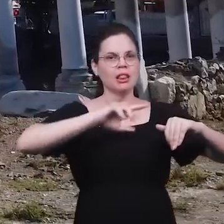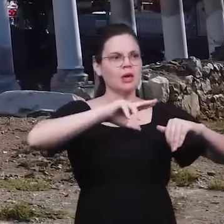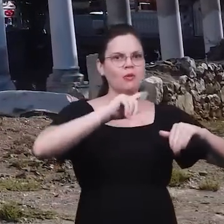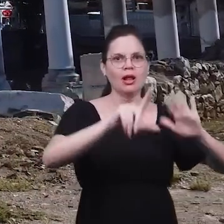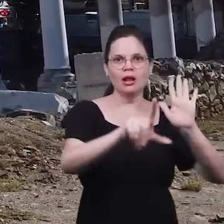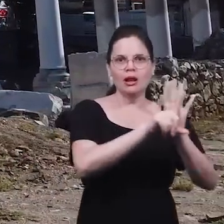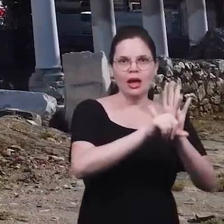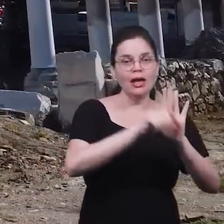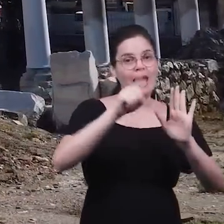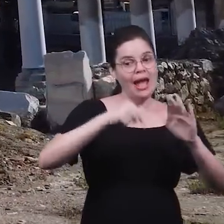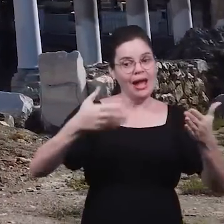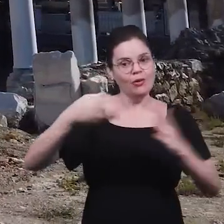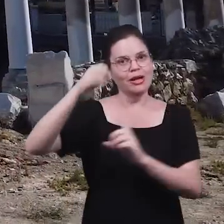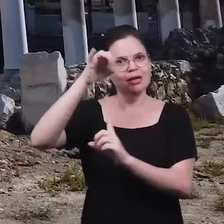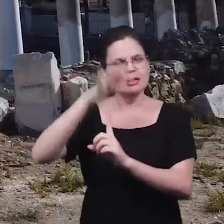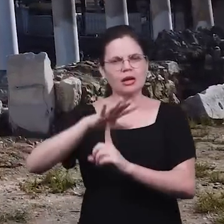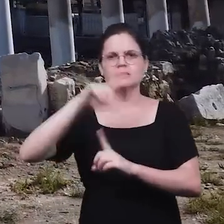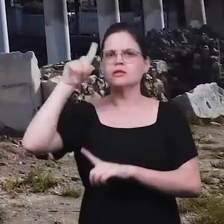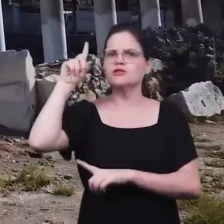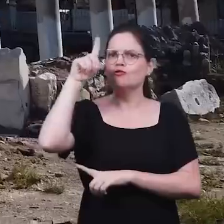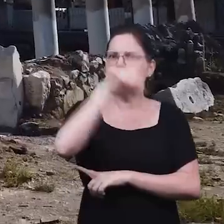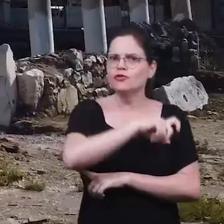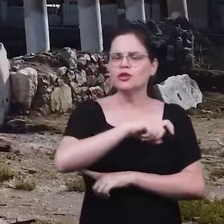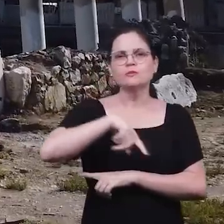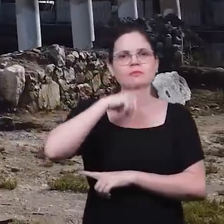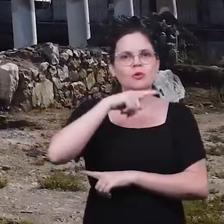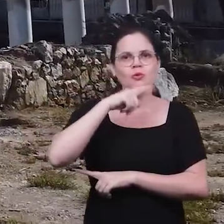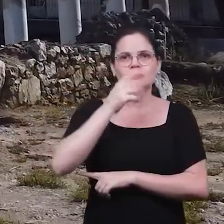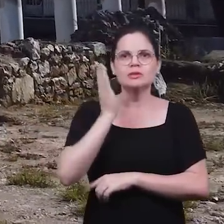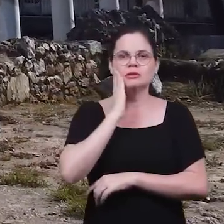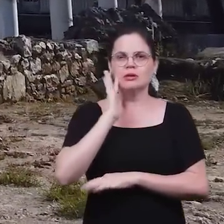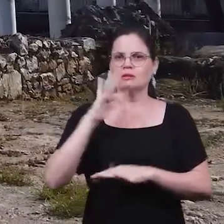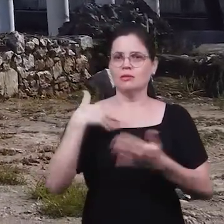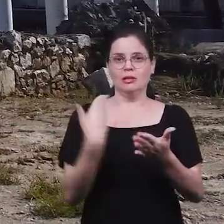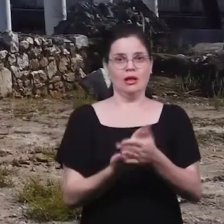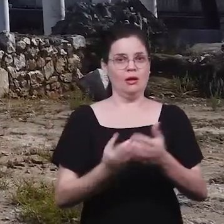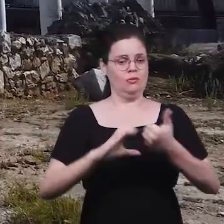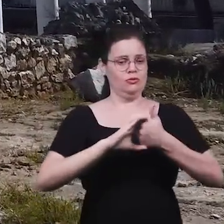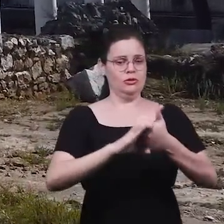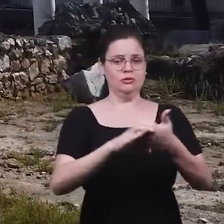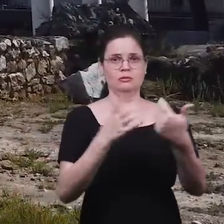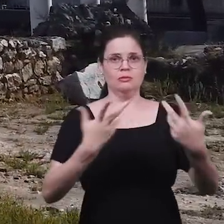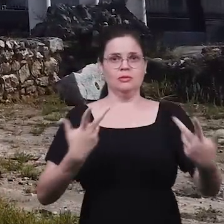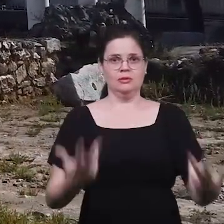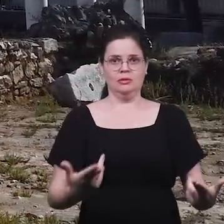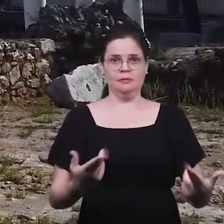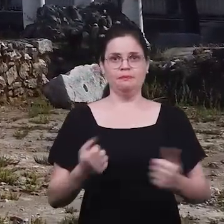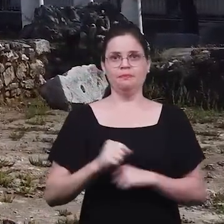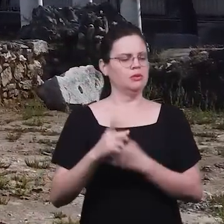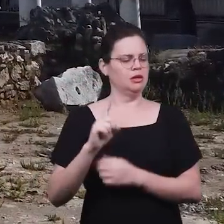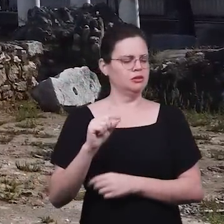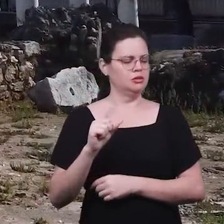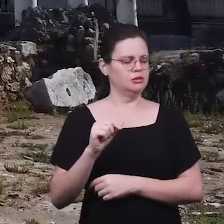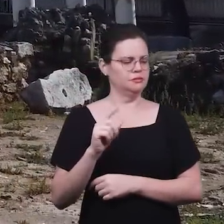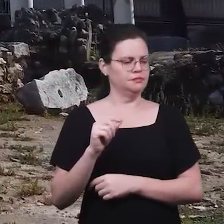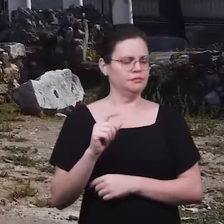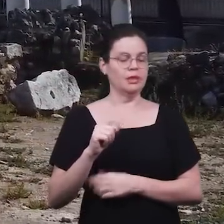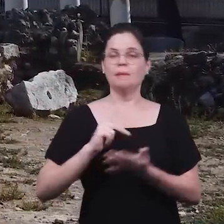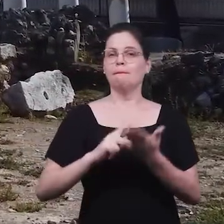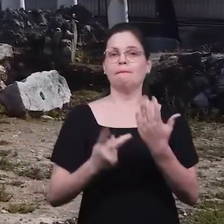né? O cristianismo até hoje. Né? Interessante, quando você ouve a parábola de